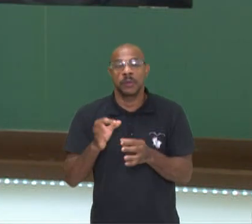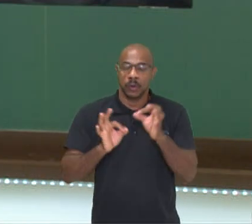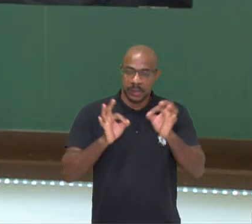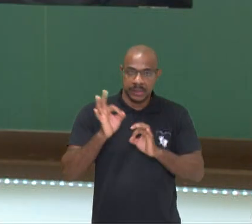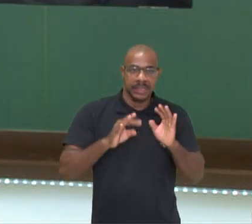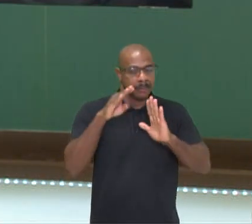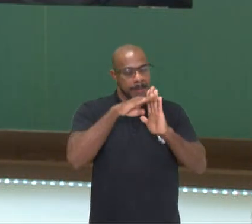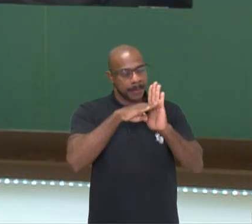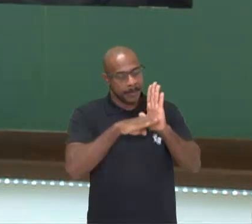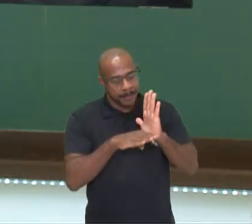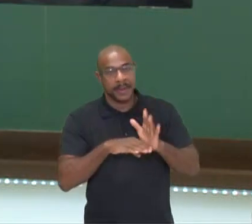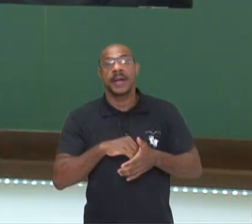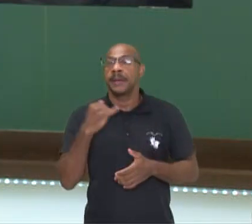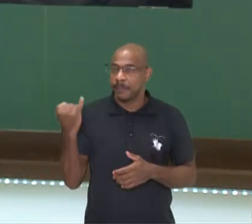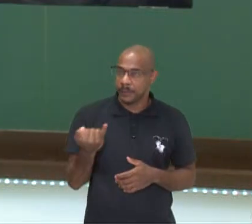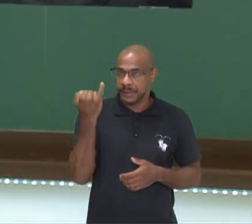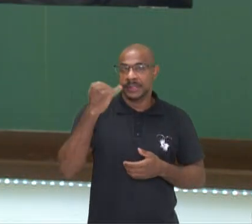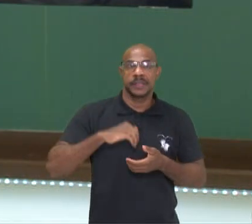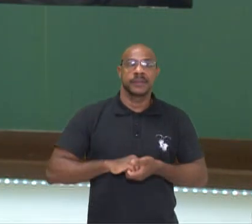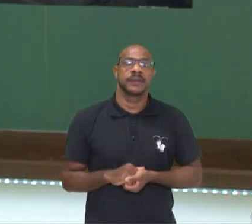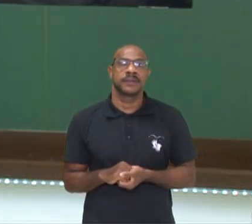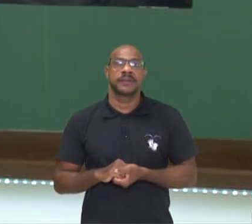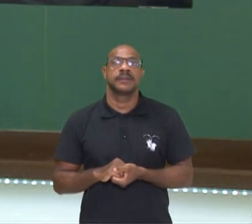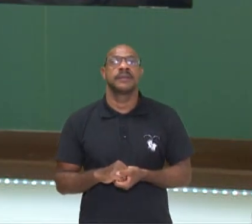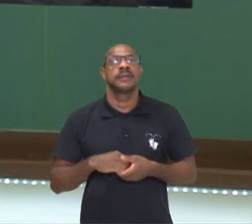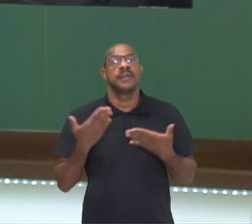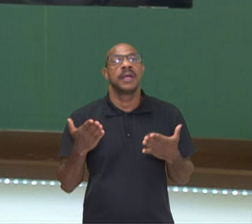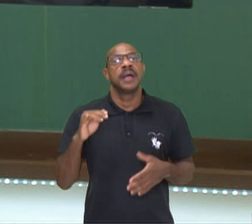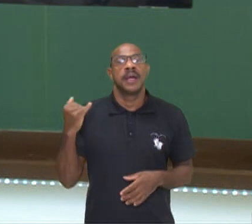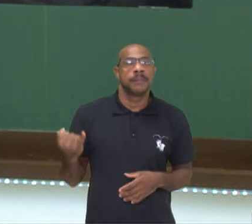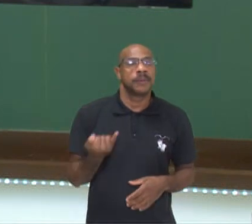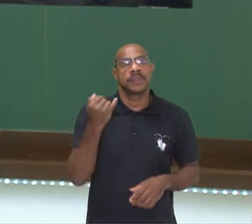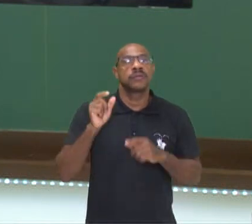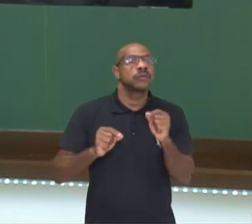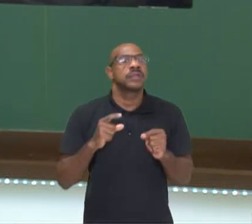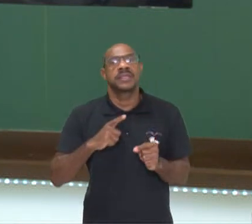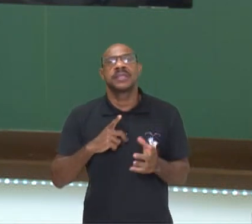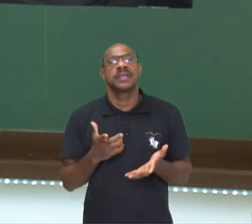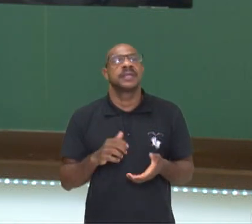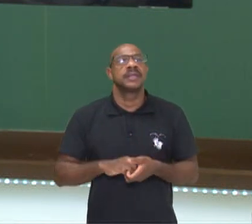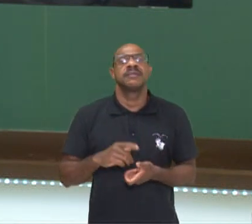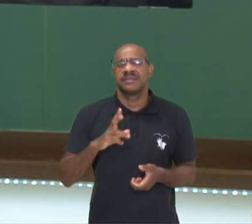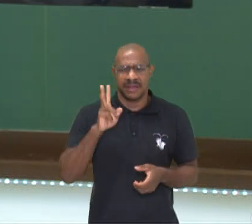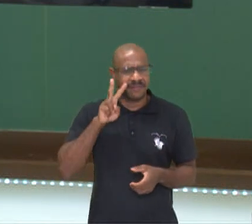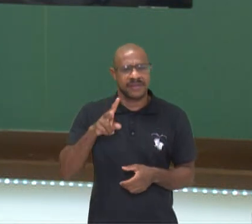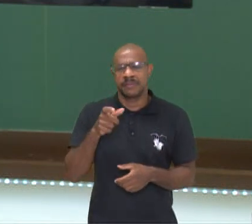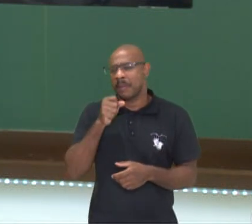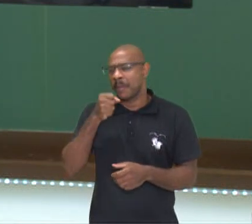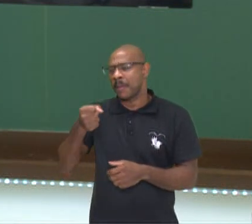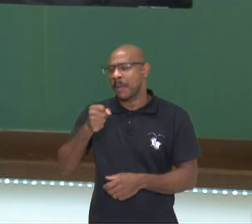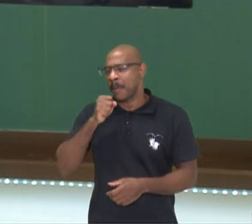nesse roteiro isso é importante gente olha como é importante eu já vi várias noches em entrevistas aí o pessoal falando